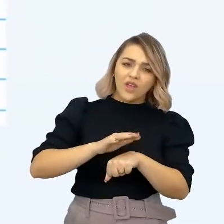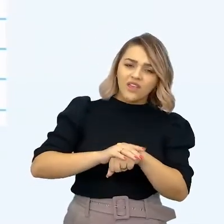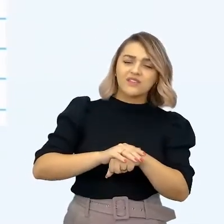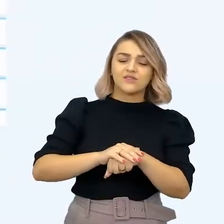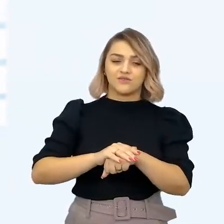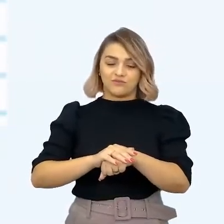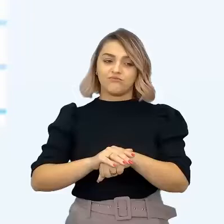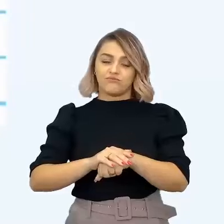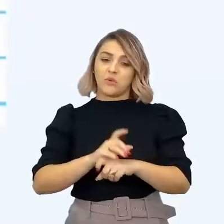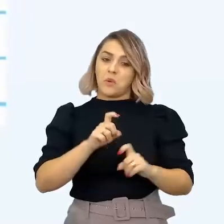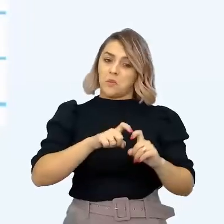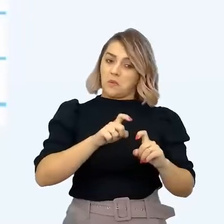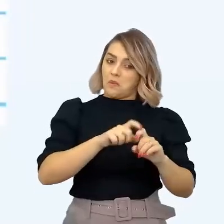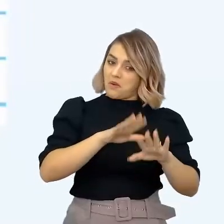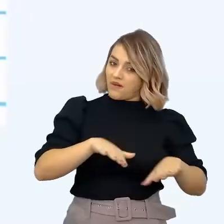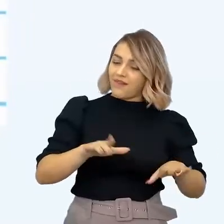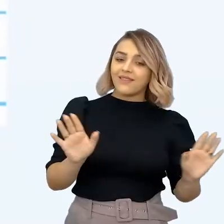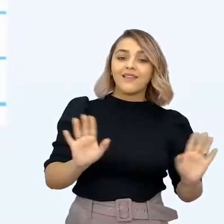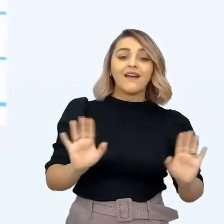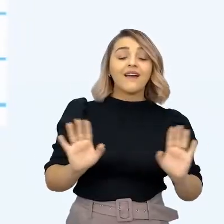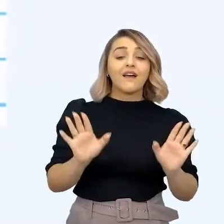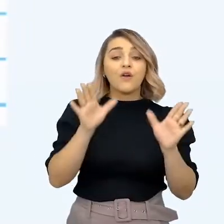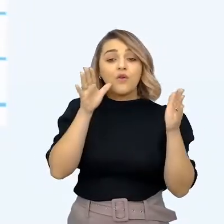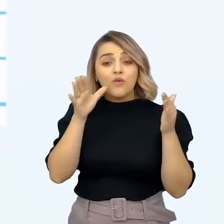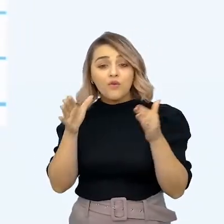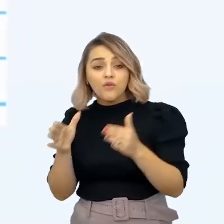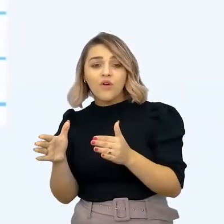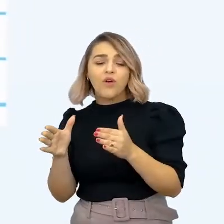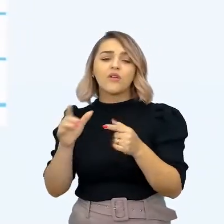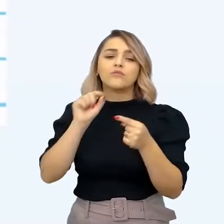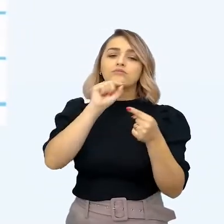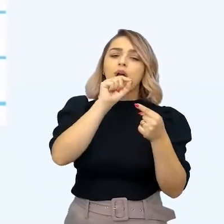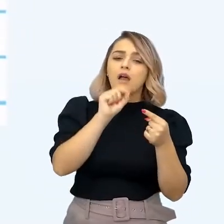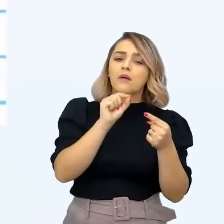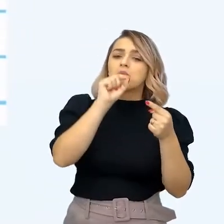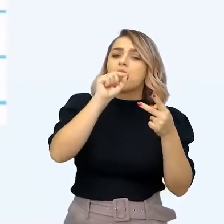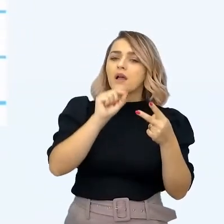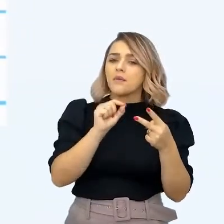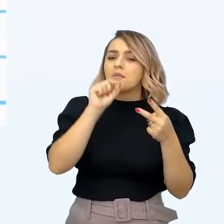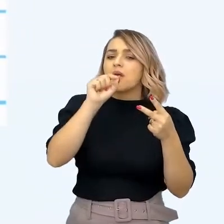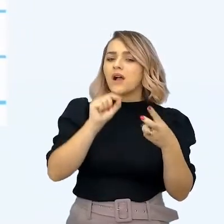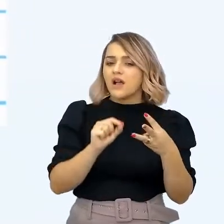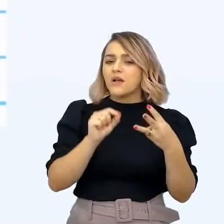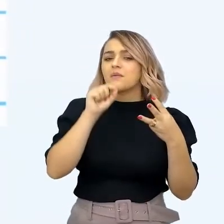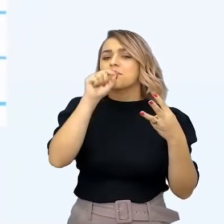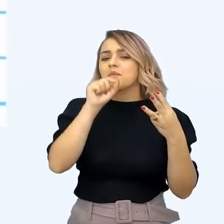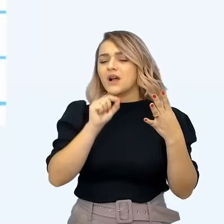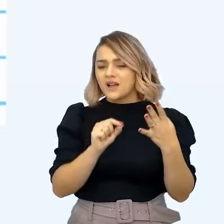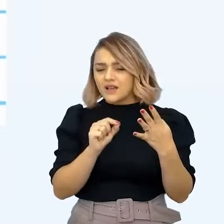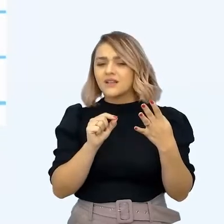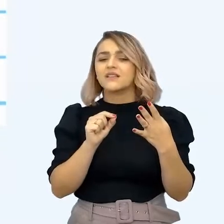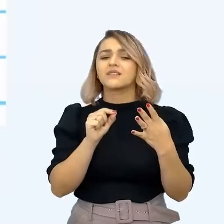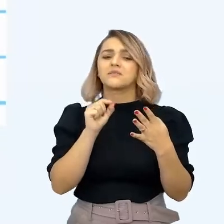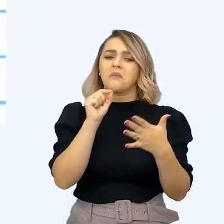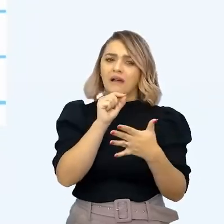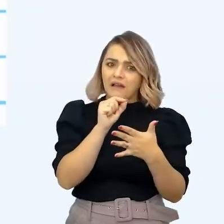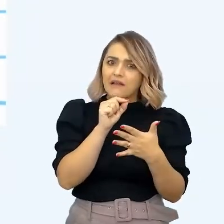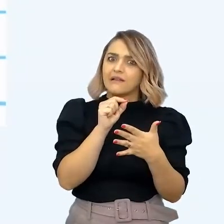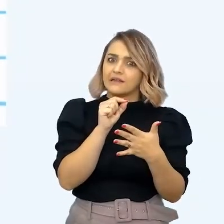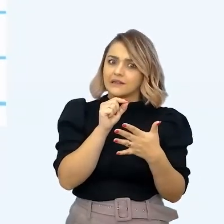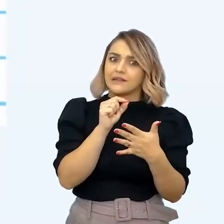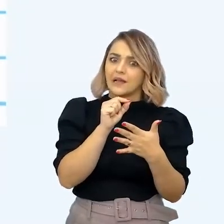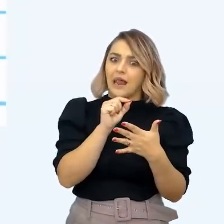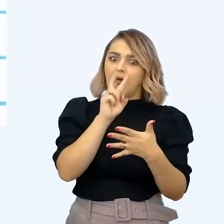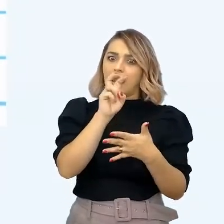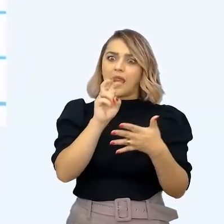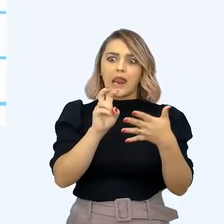sim falar do caráter êutrico, dos gibicíticos, também do micáceo, argilúvico, bem como do feldispático e litoplíntico.